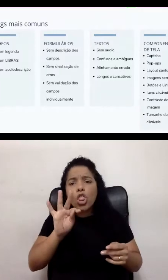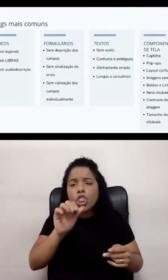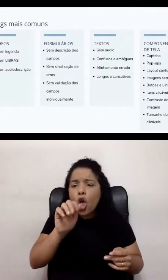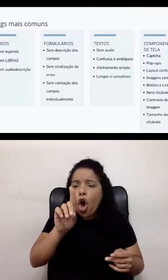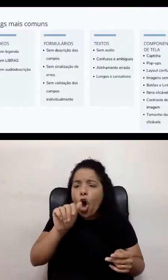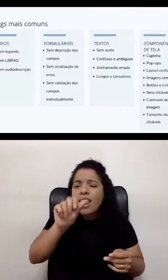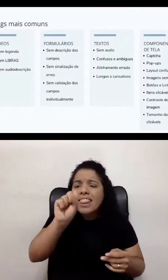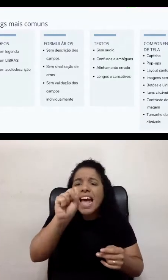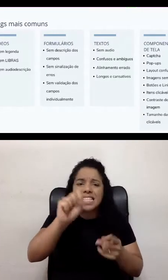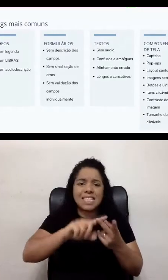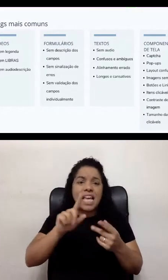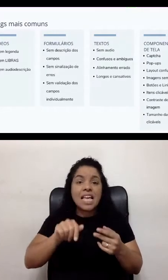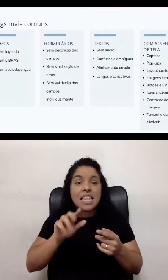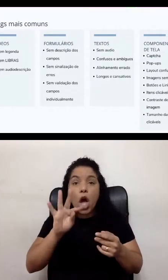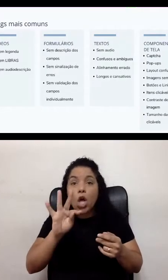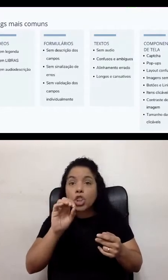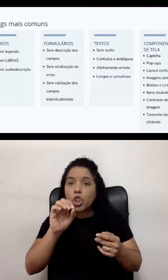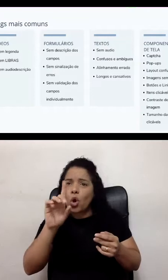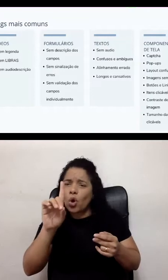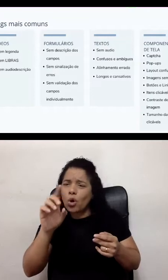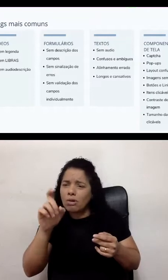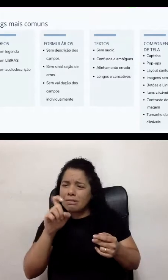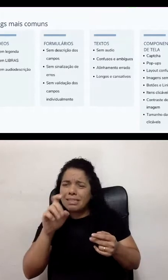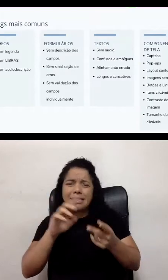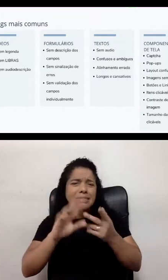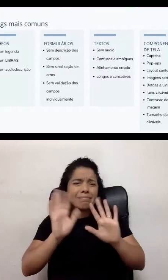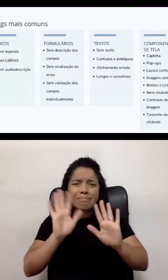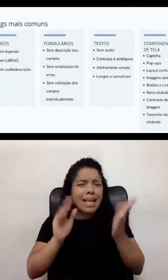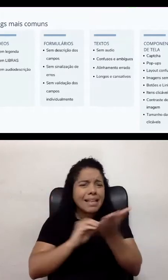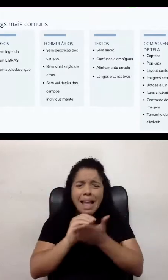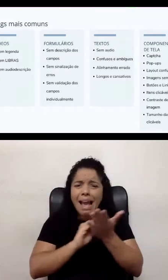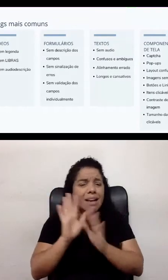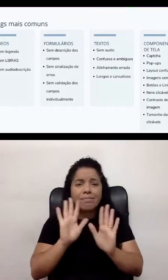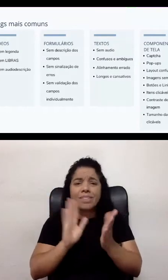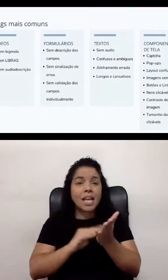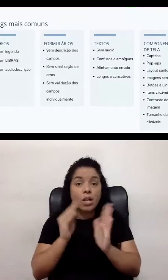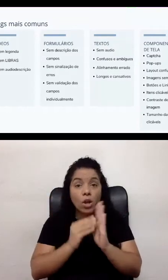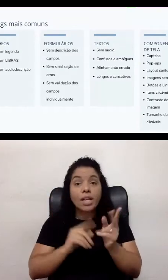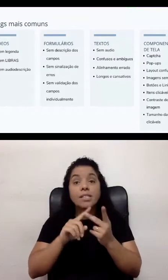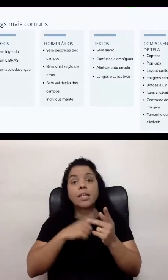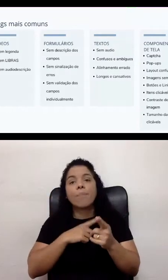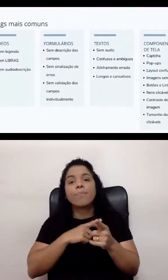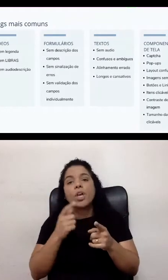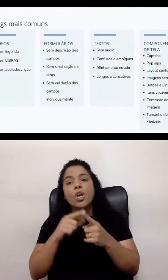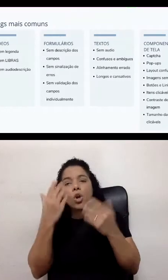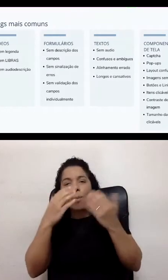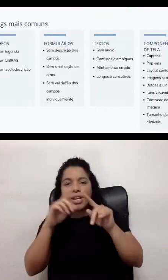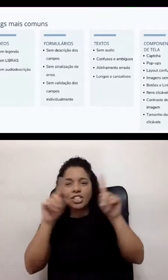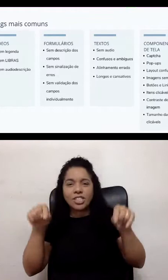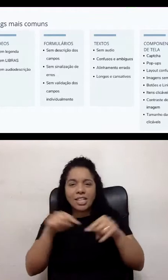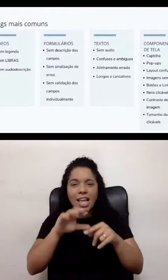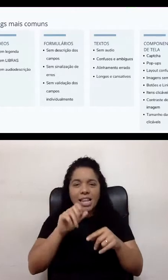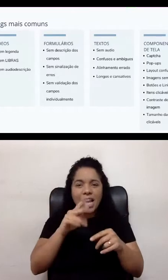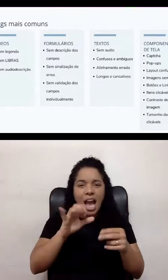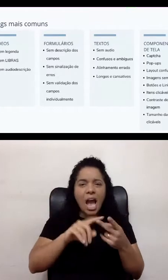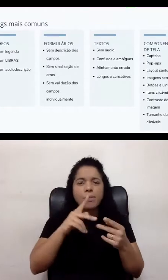tá? Componentes de tela. CAPTCHA, reCAPTCHA, pop-up, layout confuso, botão